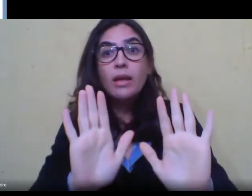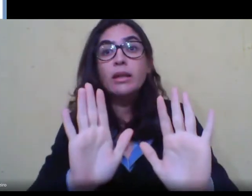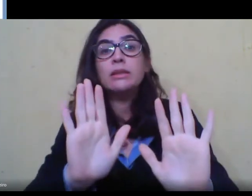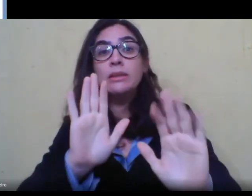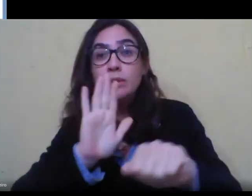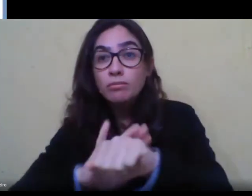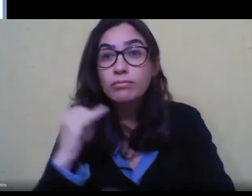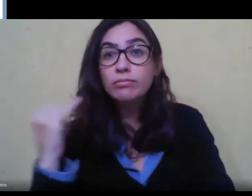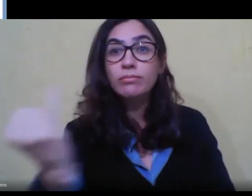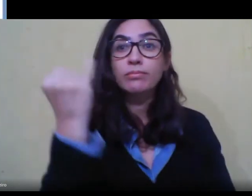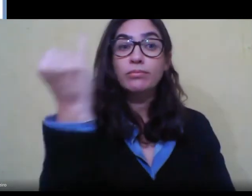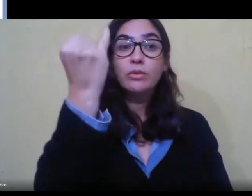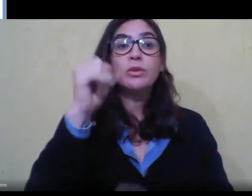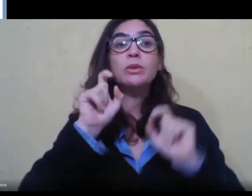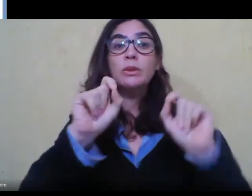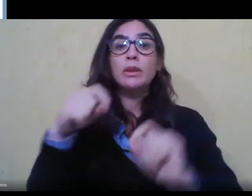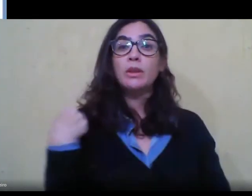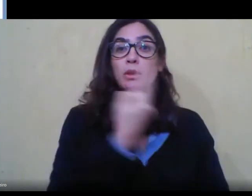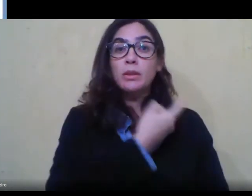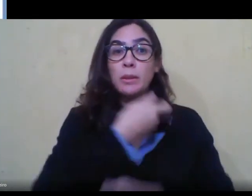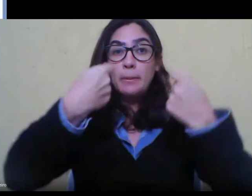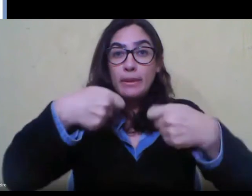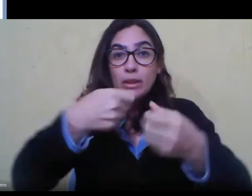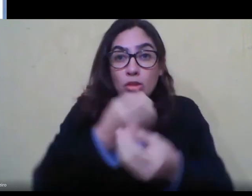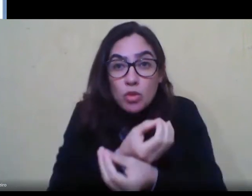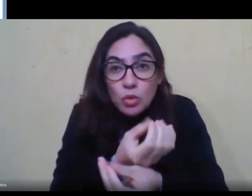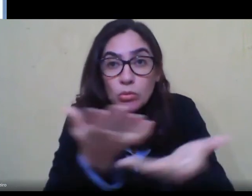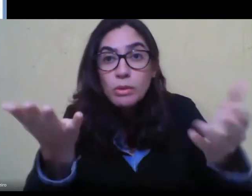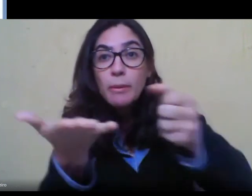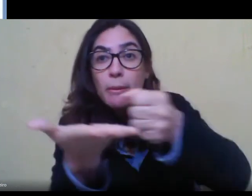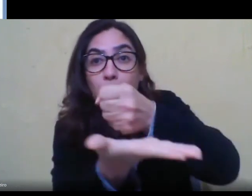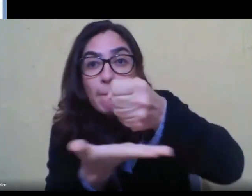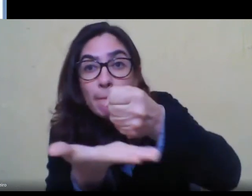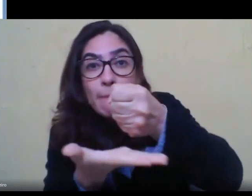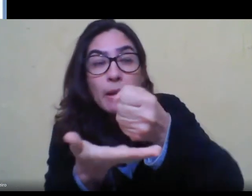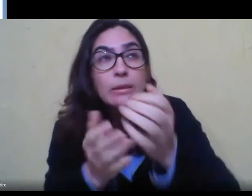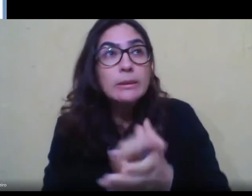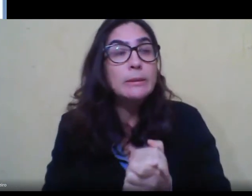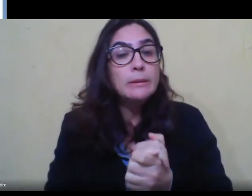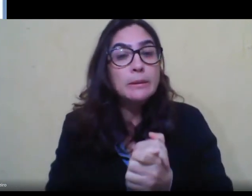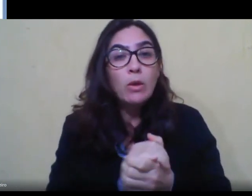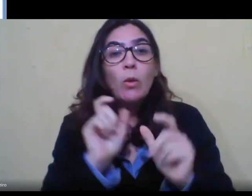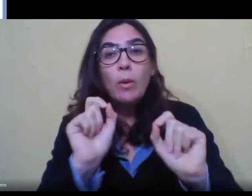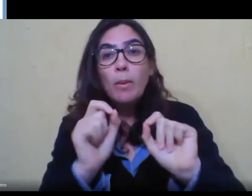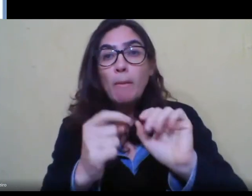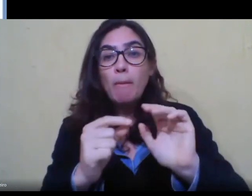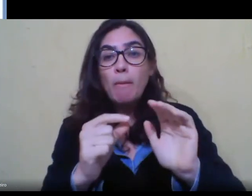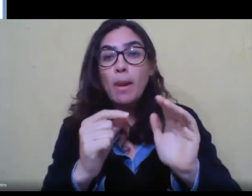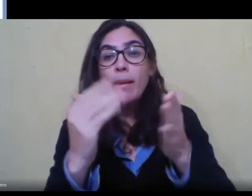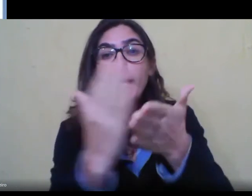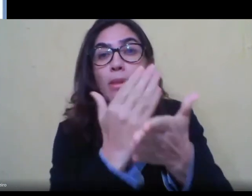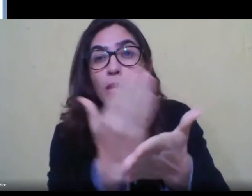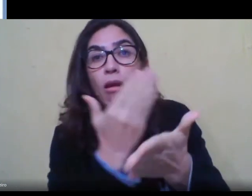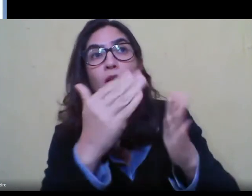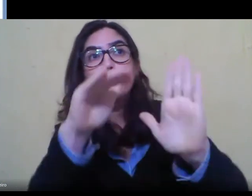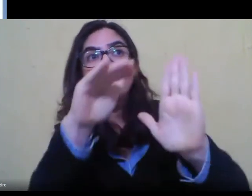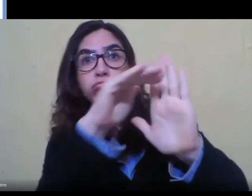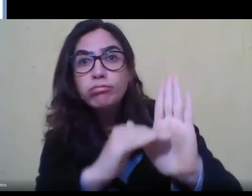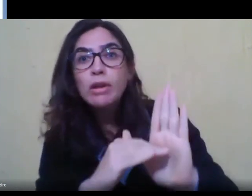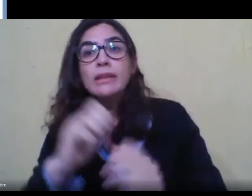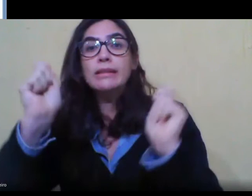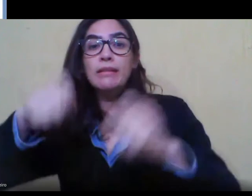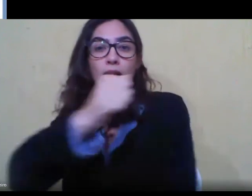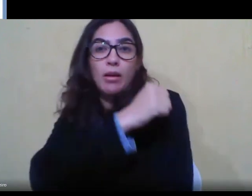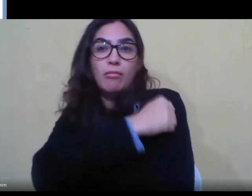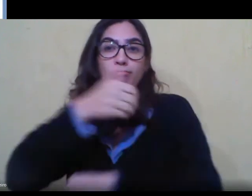base de dados, alguma referência para que os alunos possam seguir as atividades curriculares adequadamente.